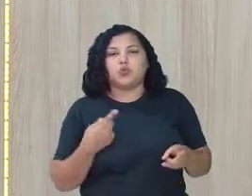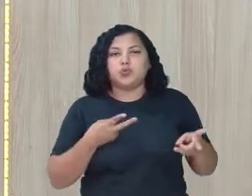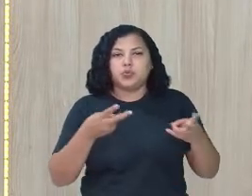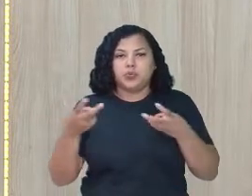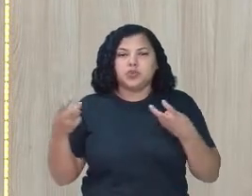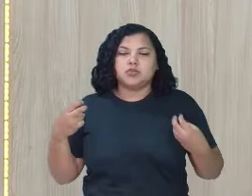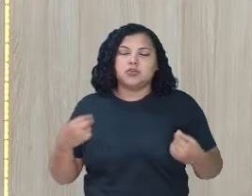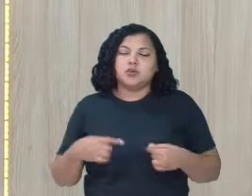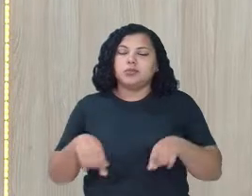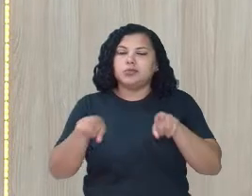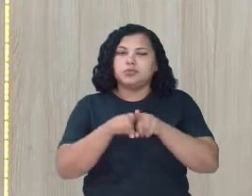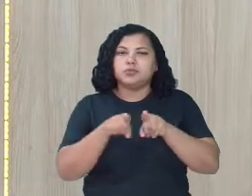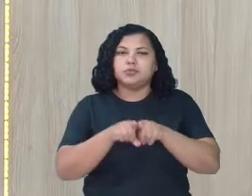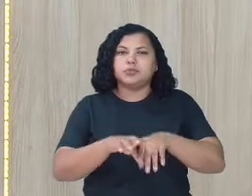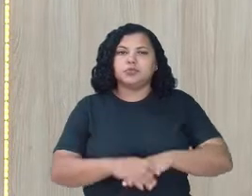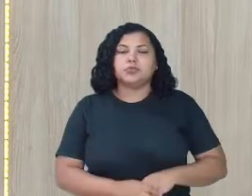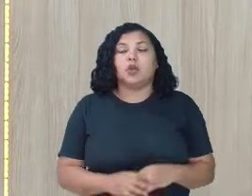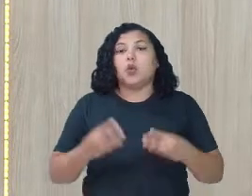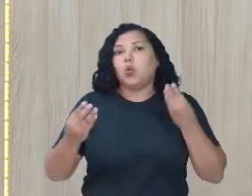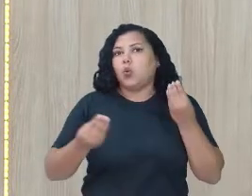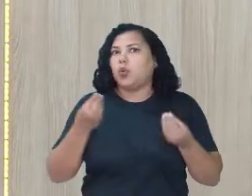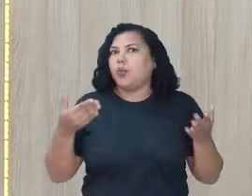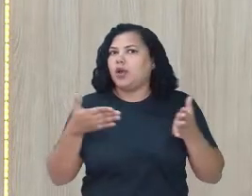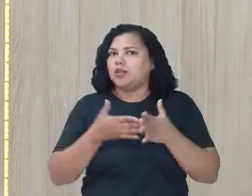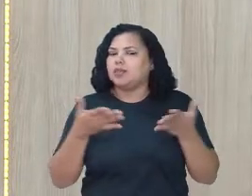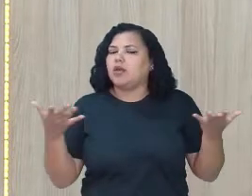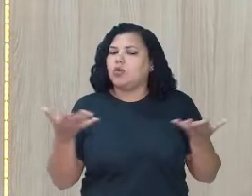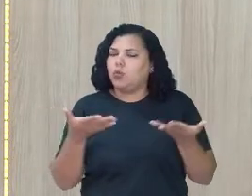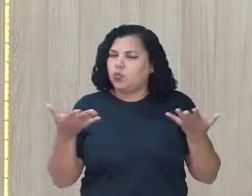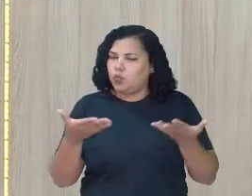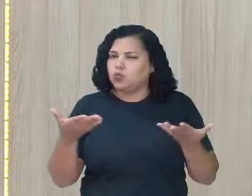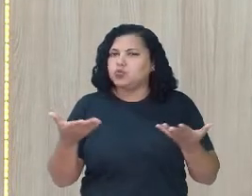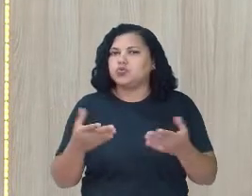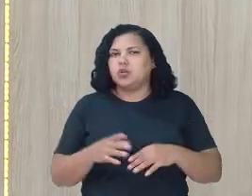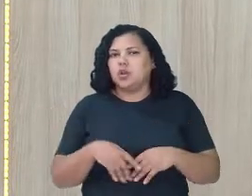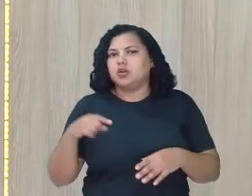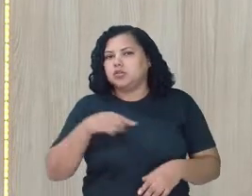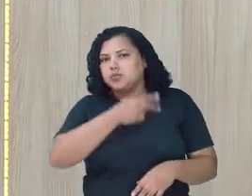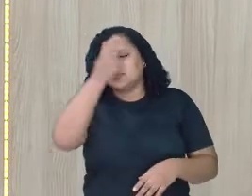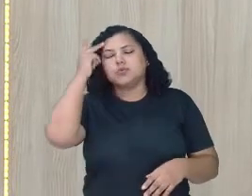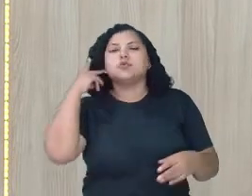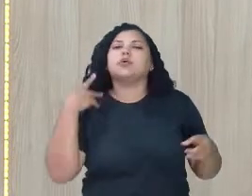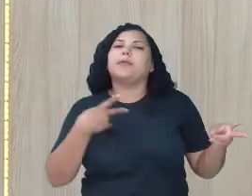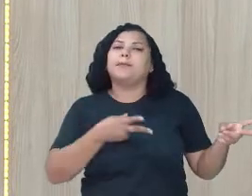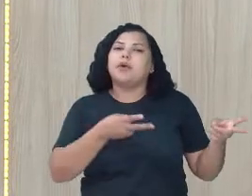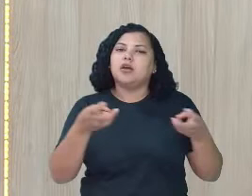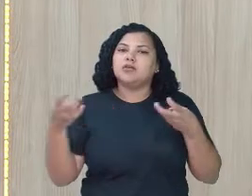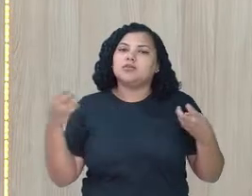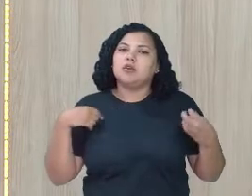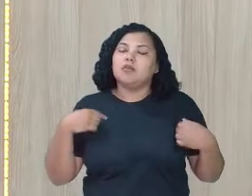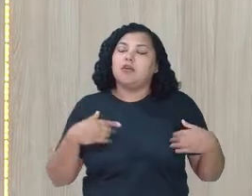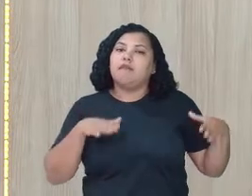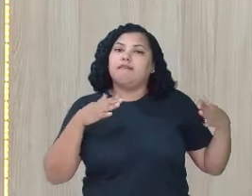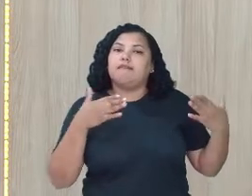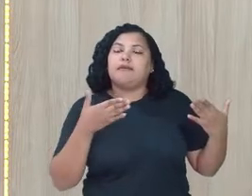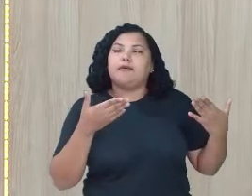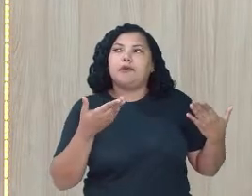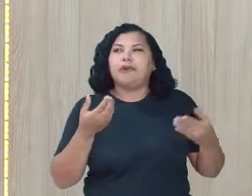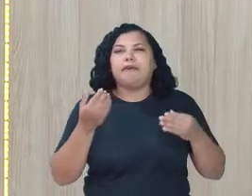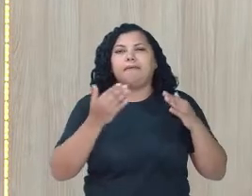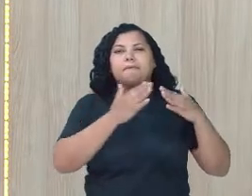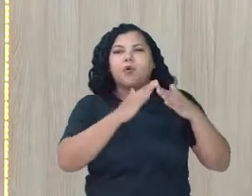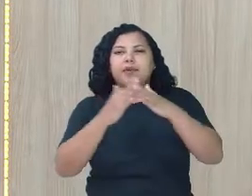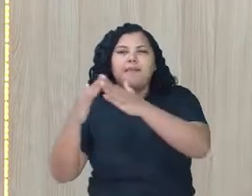viu também como hoje, na contemporaneidade, as pessoas estão vivendo em palafitas, nas beiras